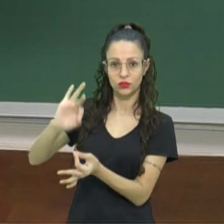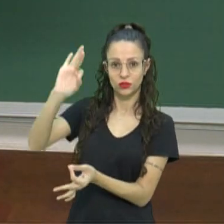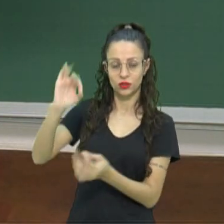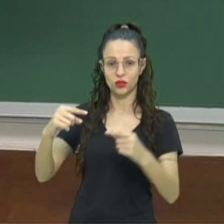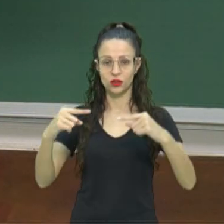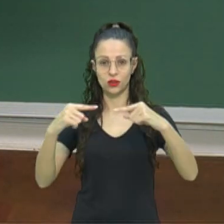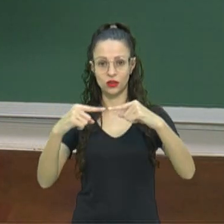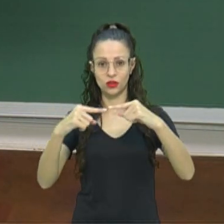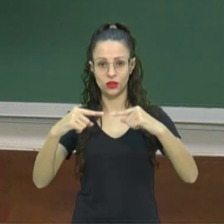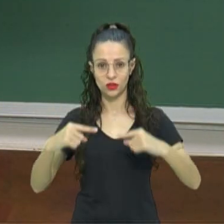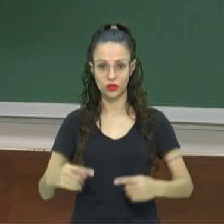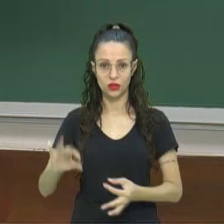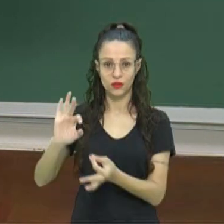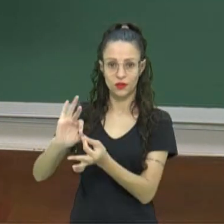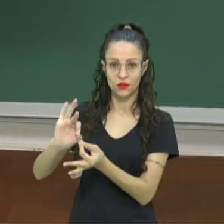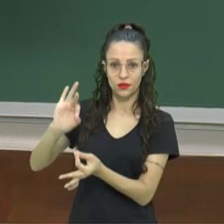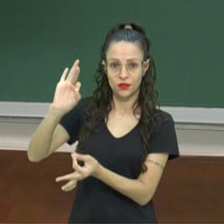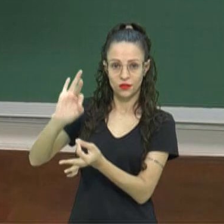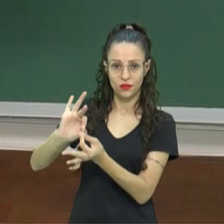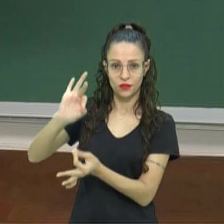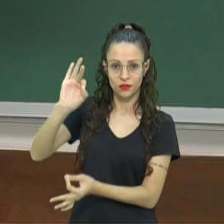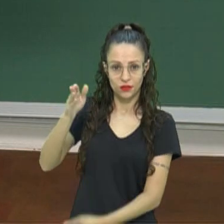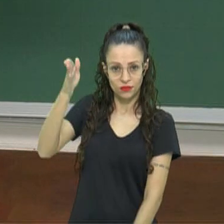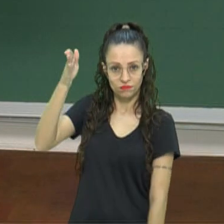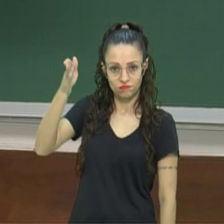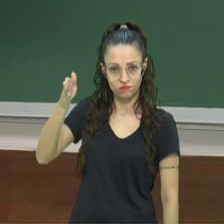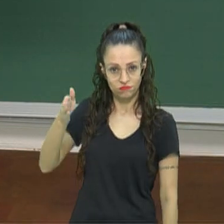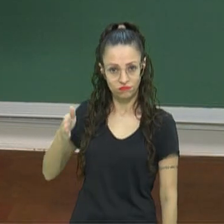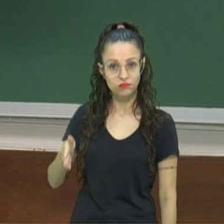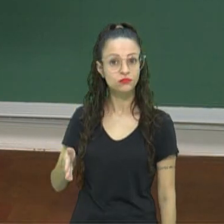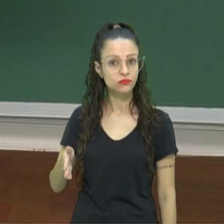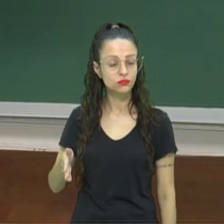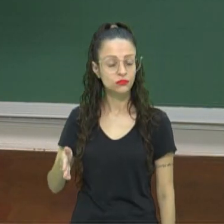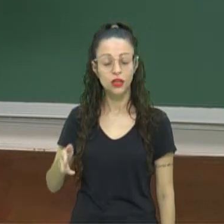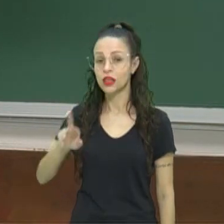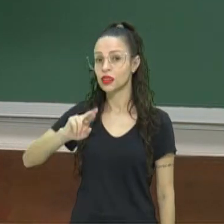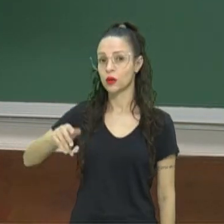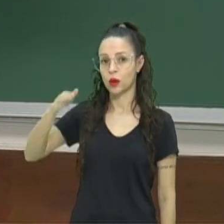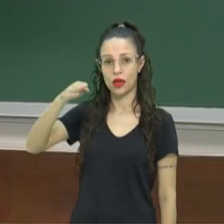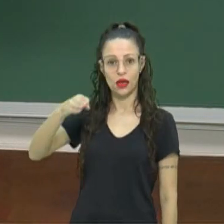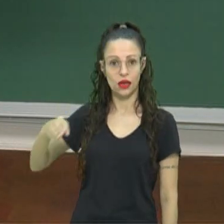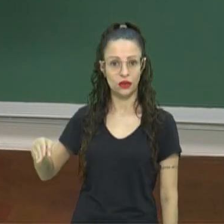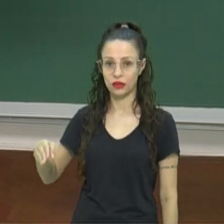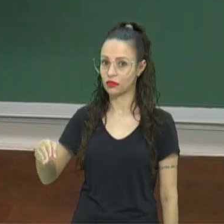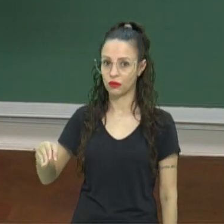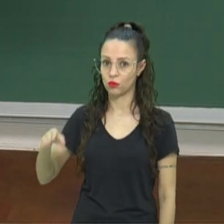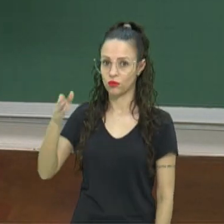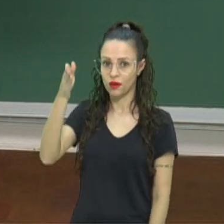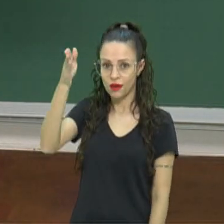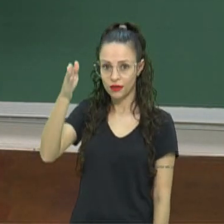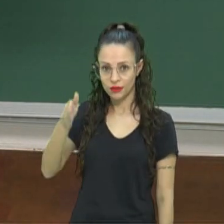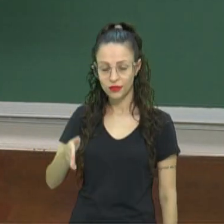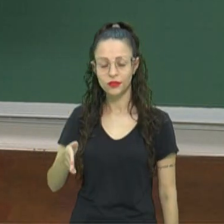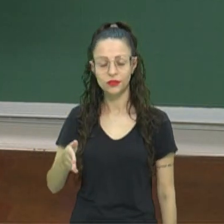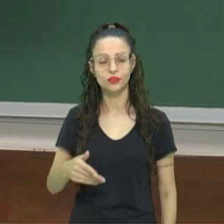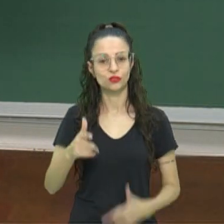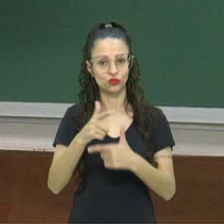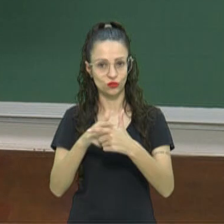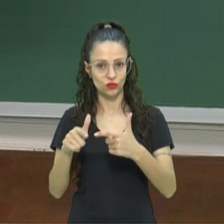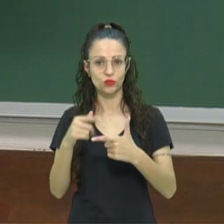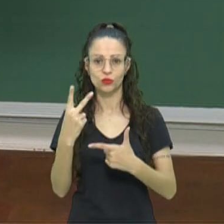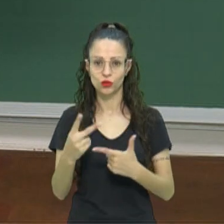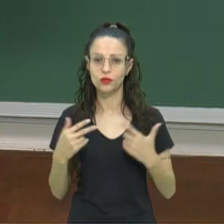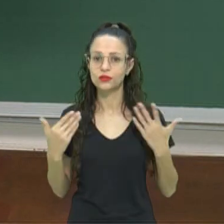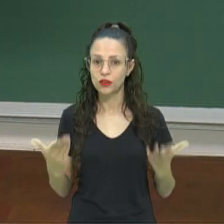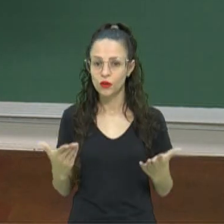de cima até embaixo, descendo reto, certo? Não é inclinado. Então, vezes a altura dividido por 2.